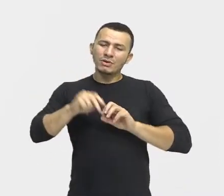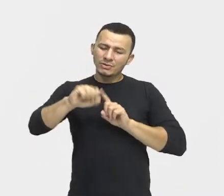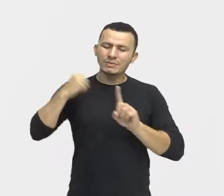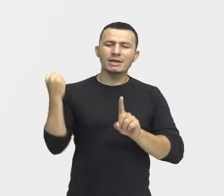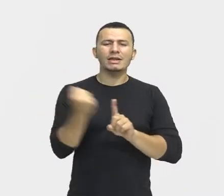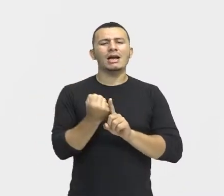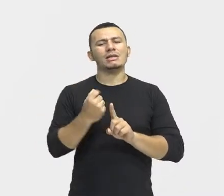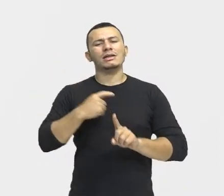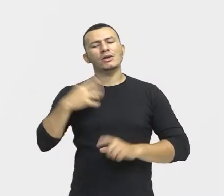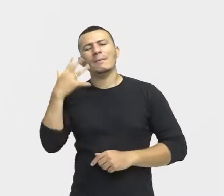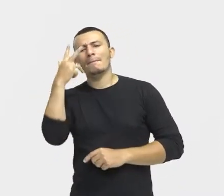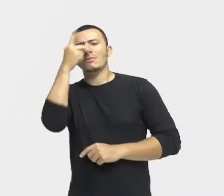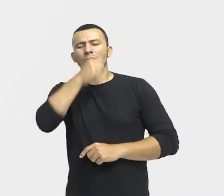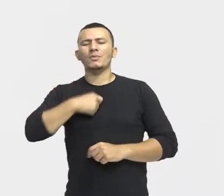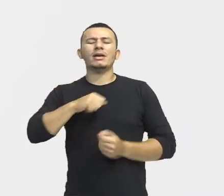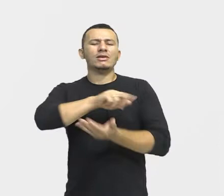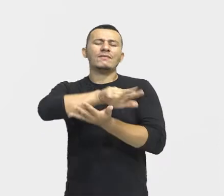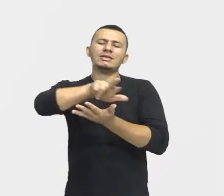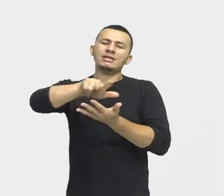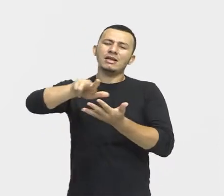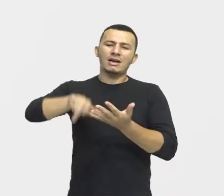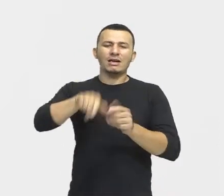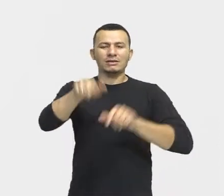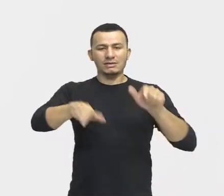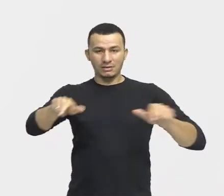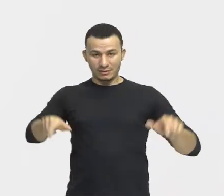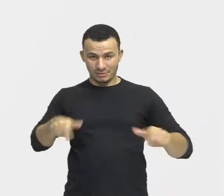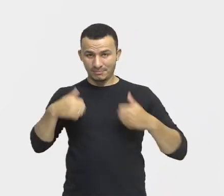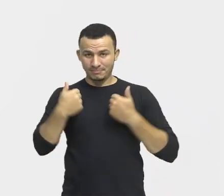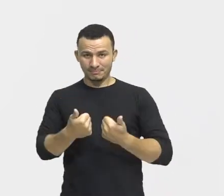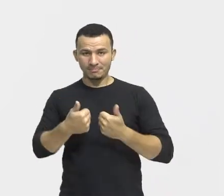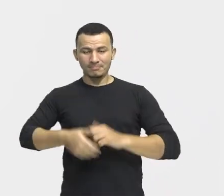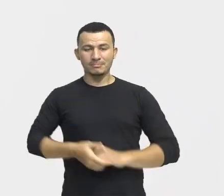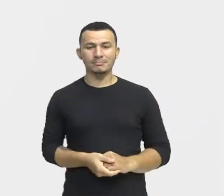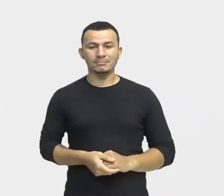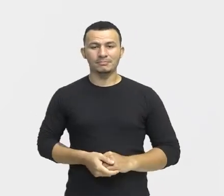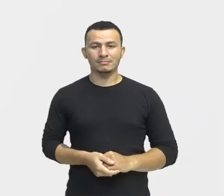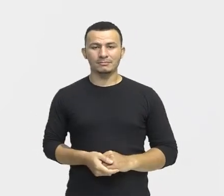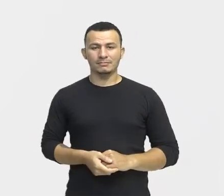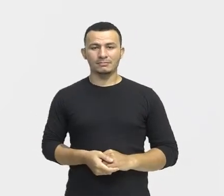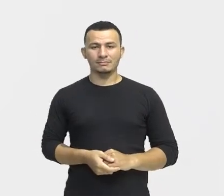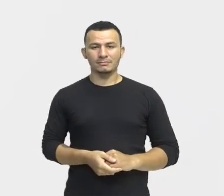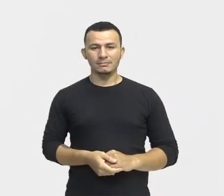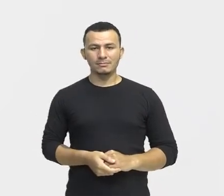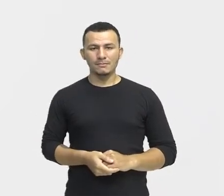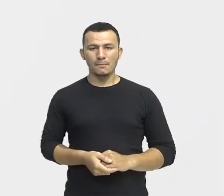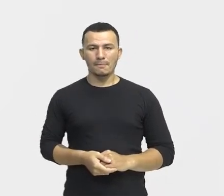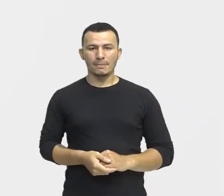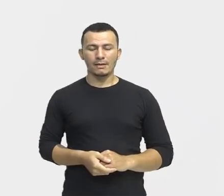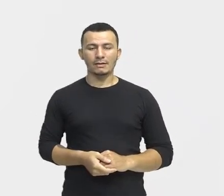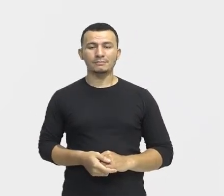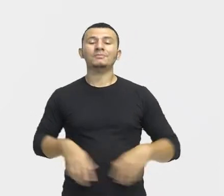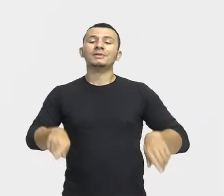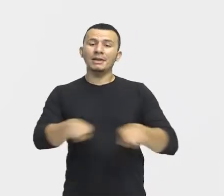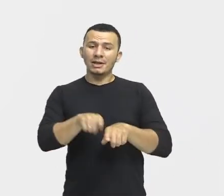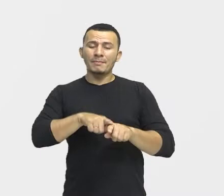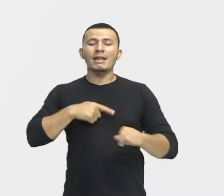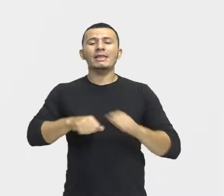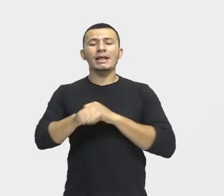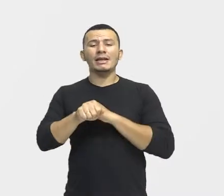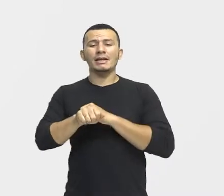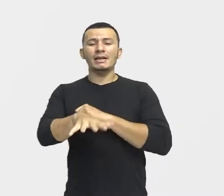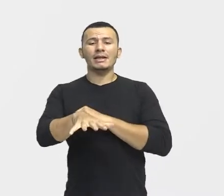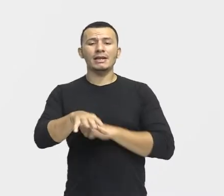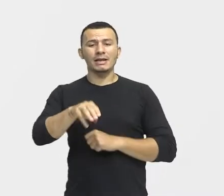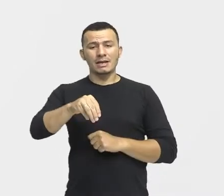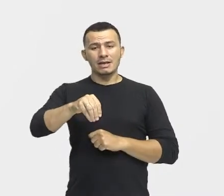na diversidade, ok? Bom, aí a mídia ela tem um